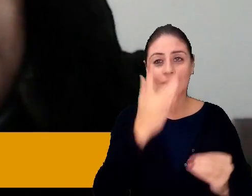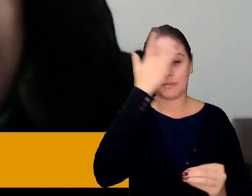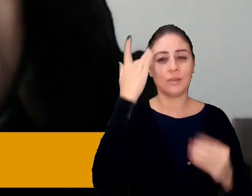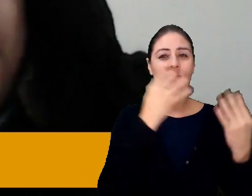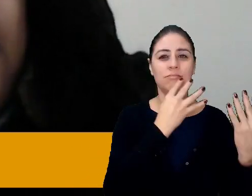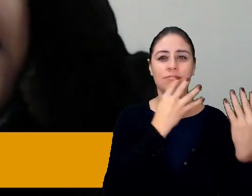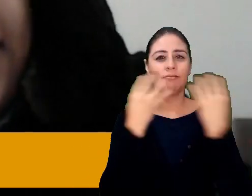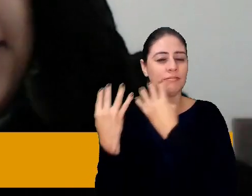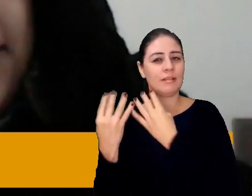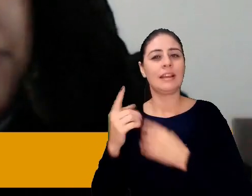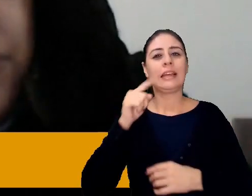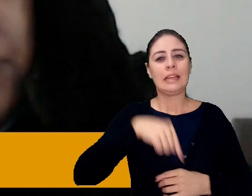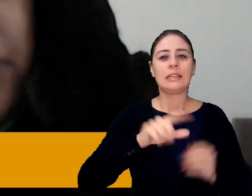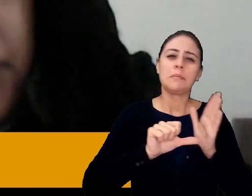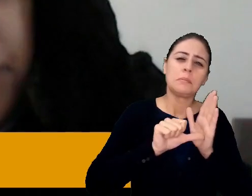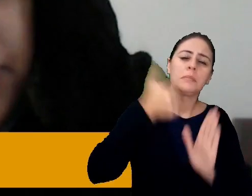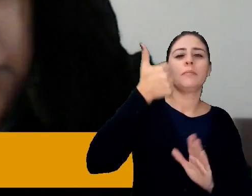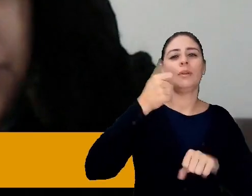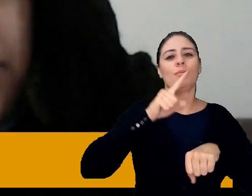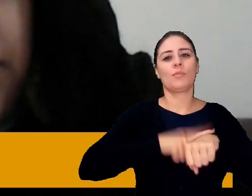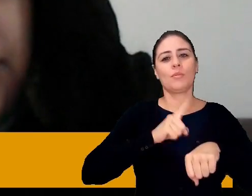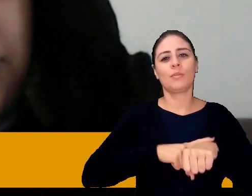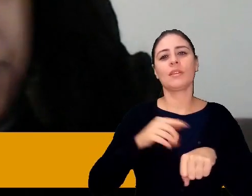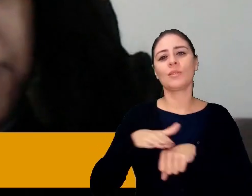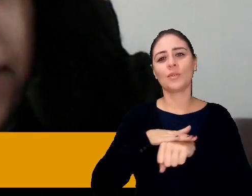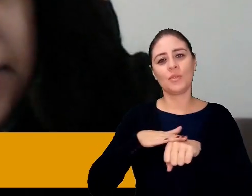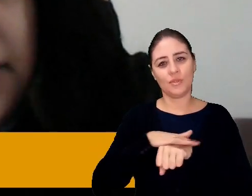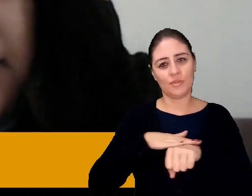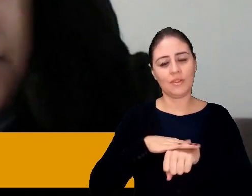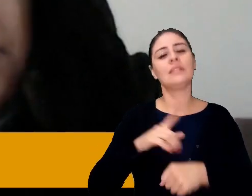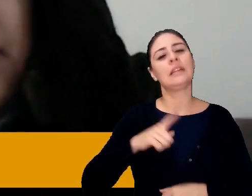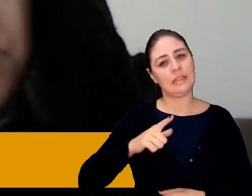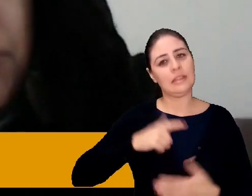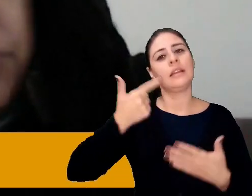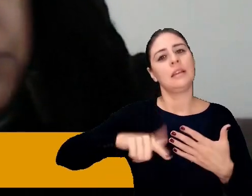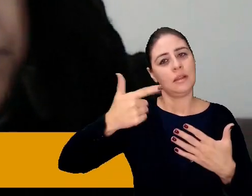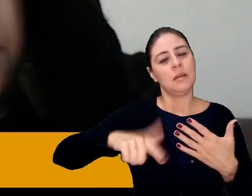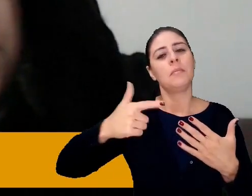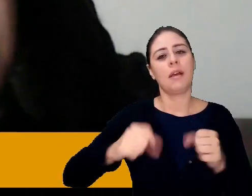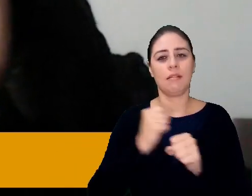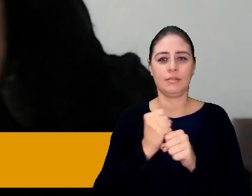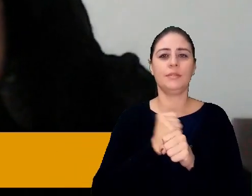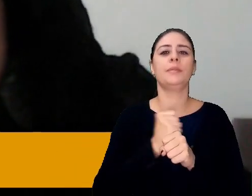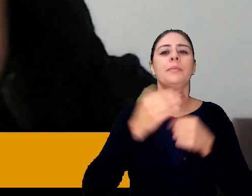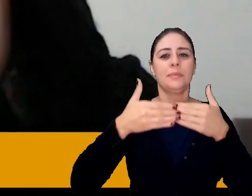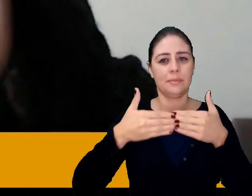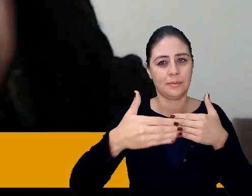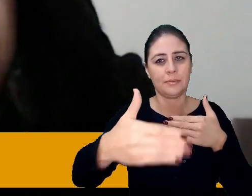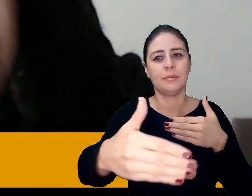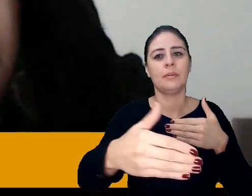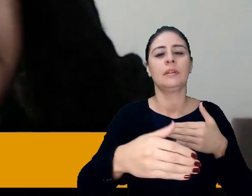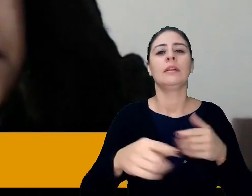nos assistindo, né? Esse, então, foi o primeiro momento de conversa. Nós teremos outros momentos ao longo do ano,